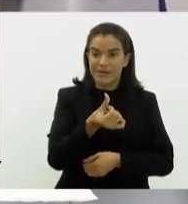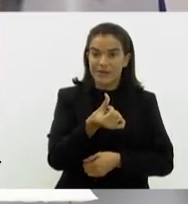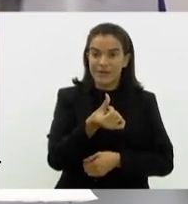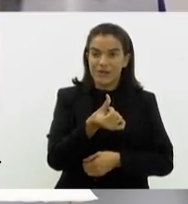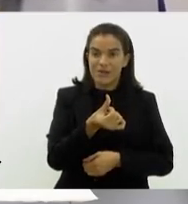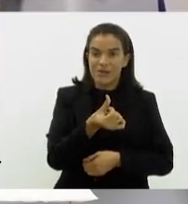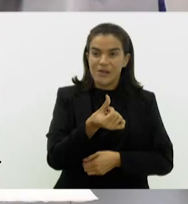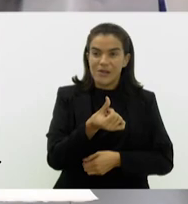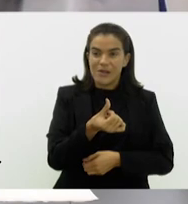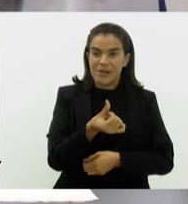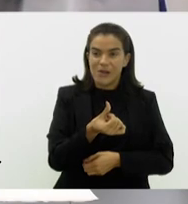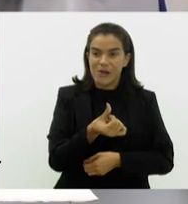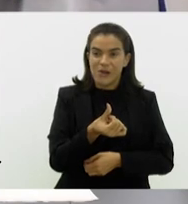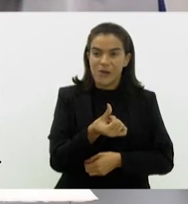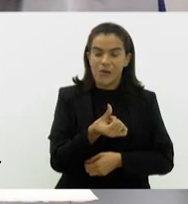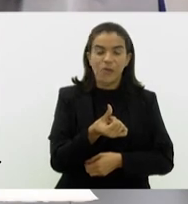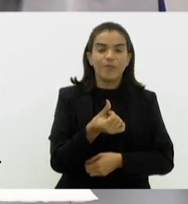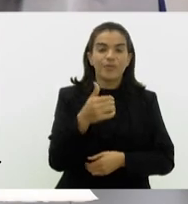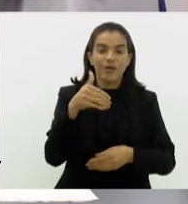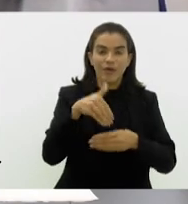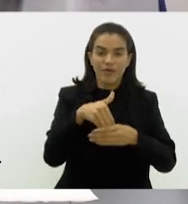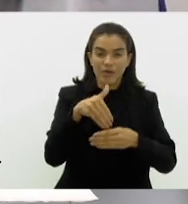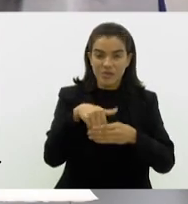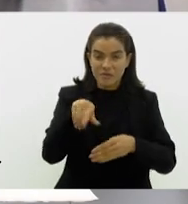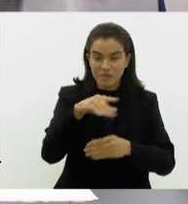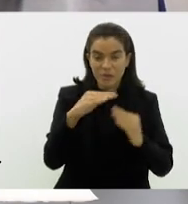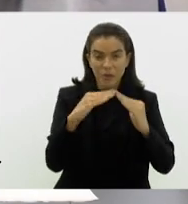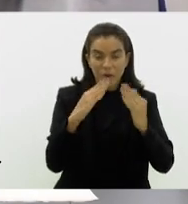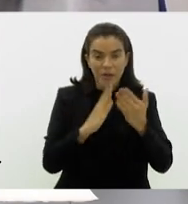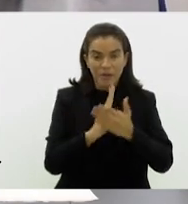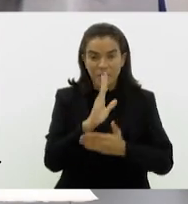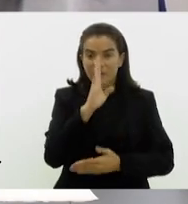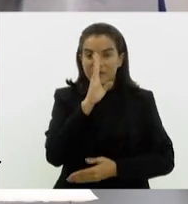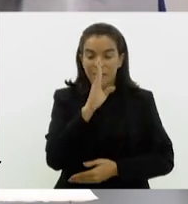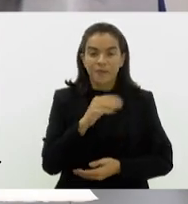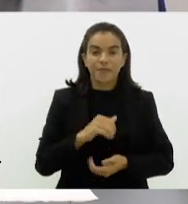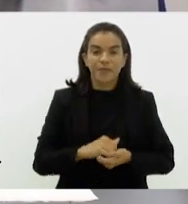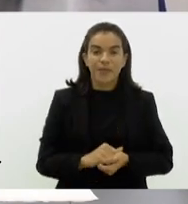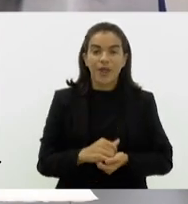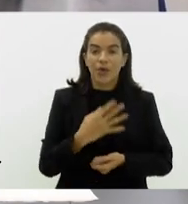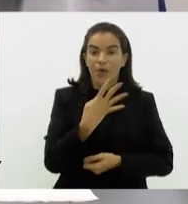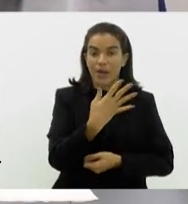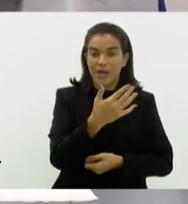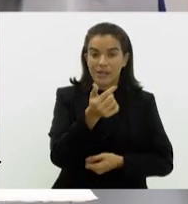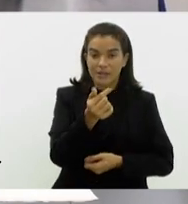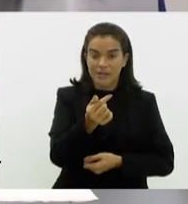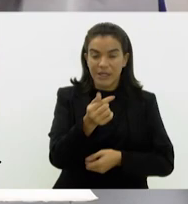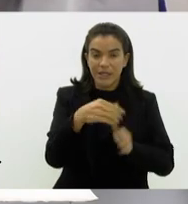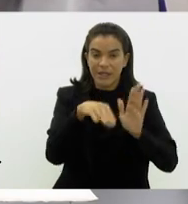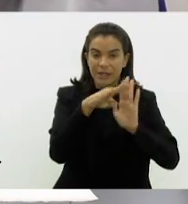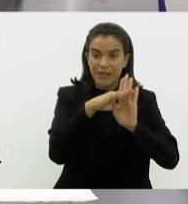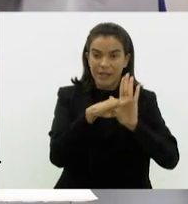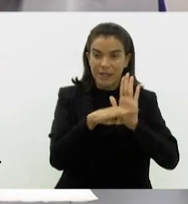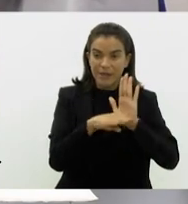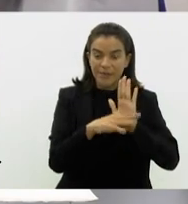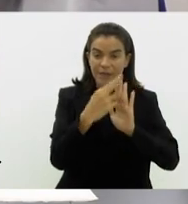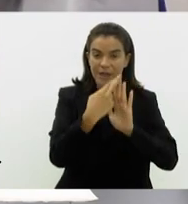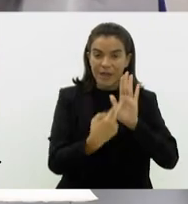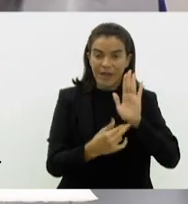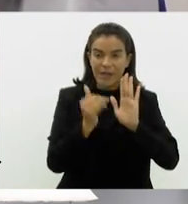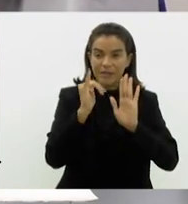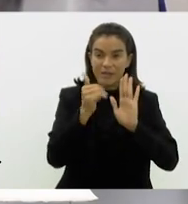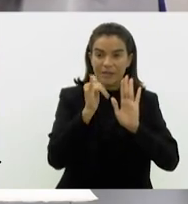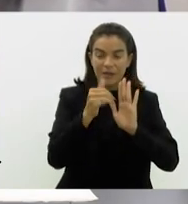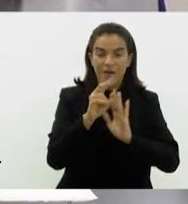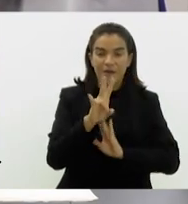amigo. Em votação, senhores que aprovam, permaneçam como estão. Aprovado, vamos ao 47. Agora da pauta, projeto de relatoria do deputado